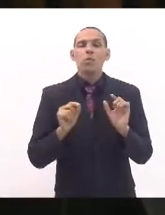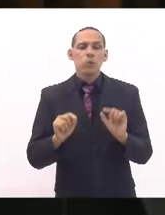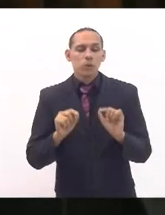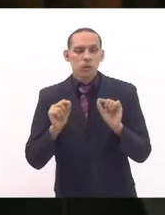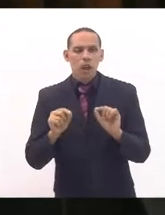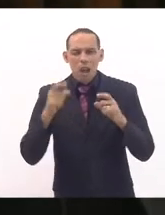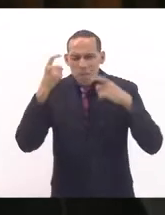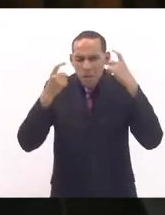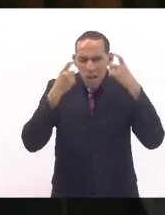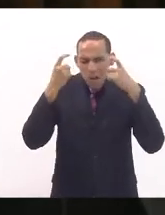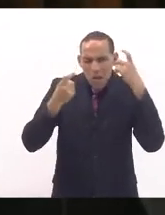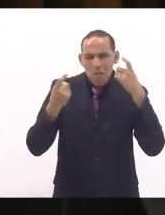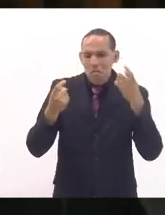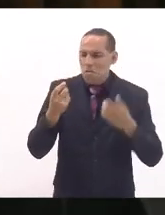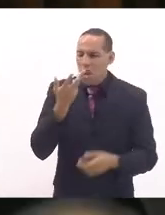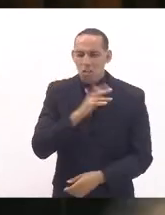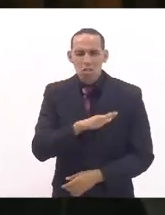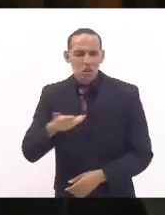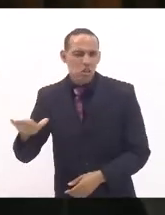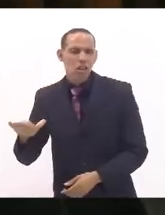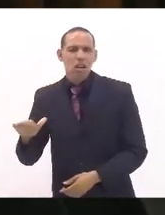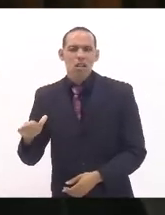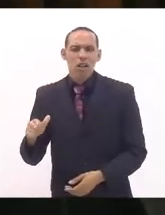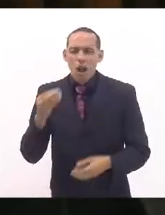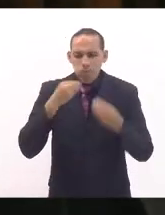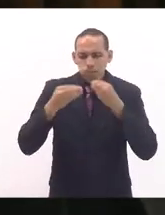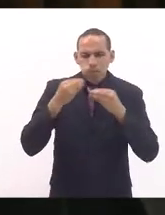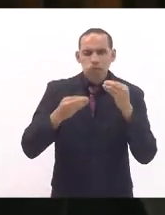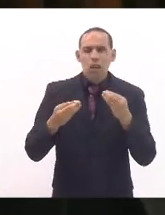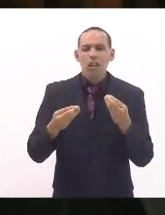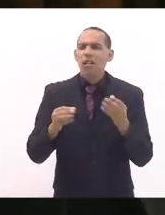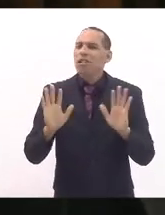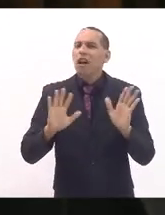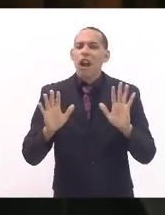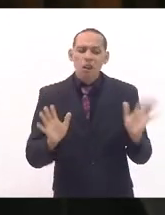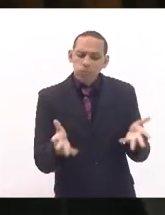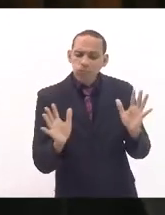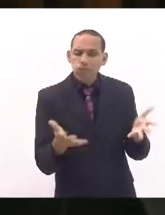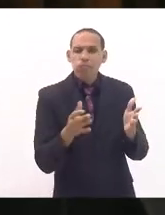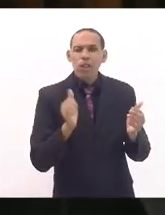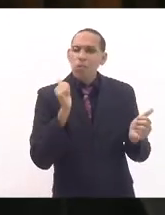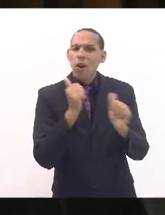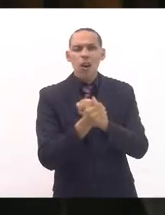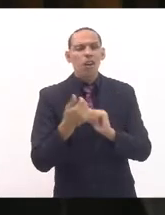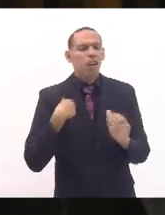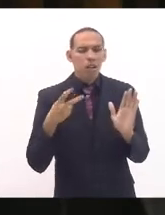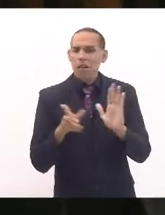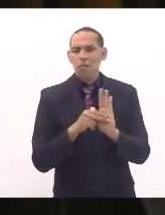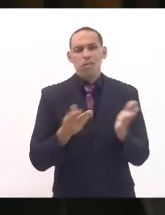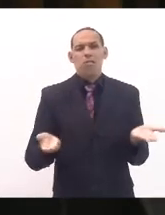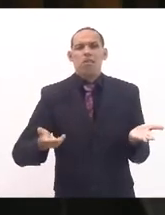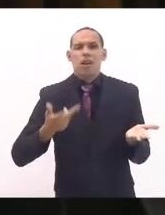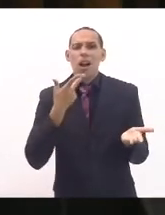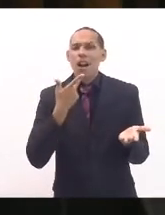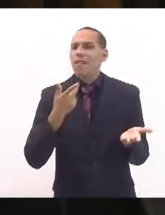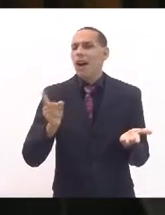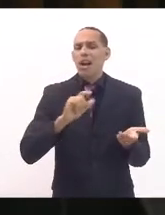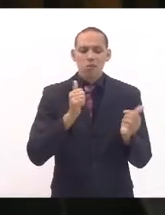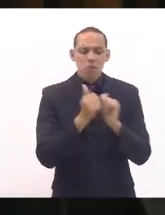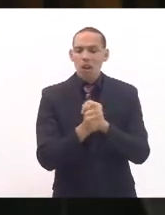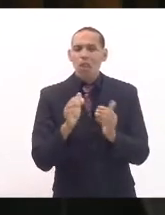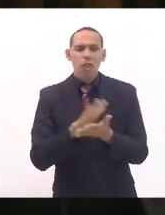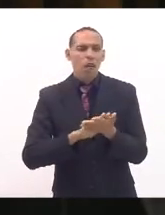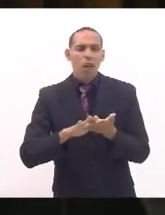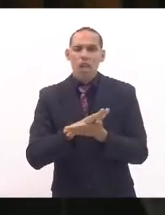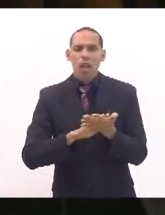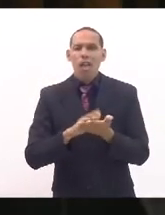se preocupar com que a criança vai se alimentar, por que não estimular os esportes? É uma das emendas que fiz. Eles não falam no esporte